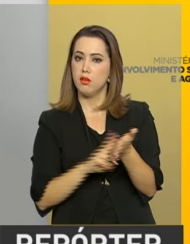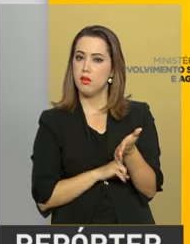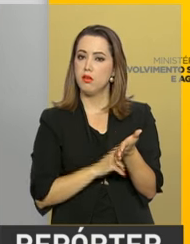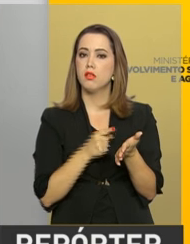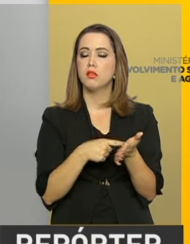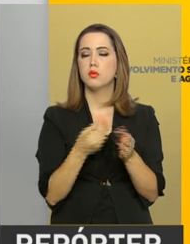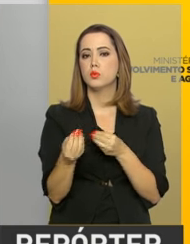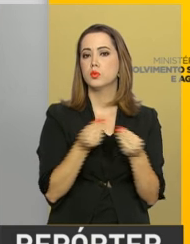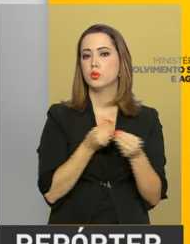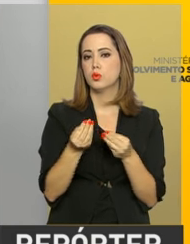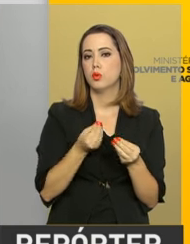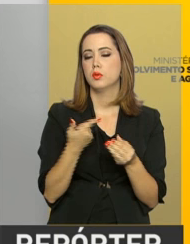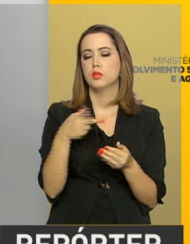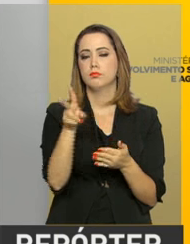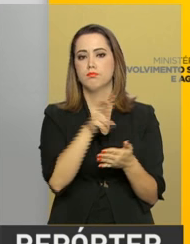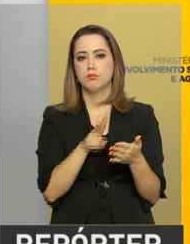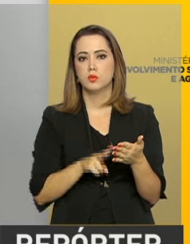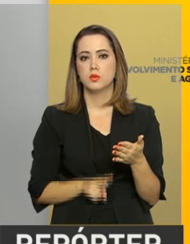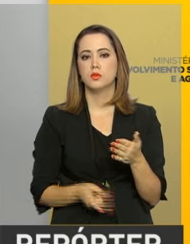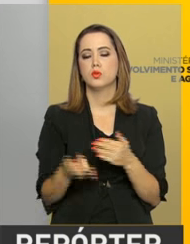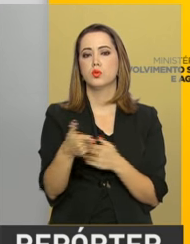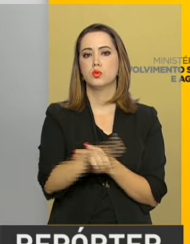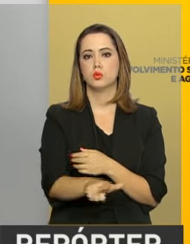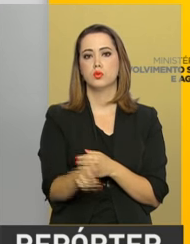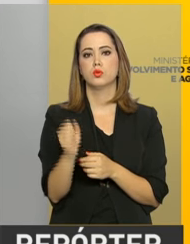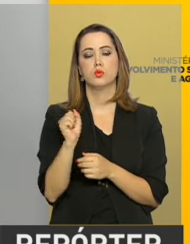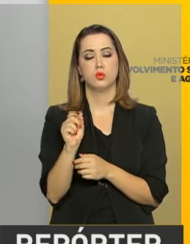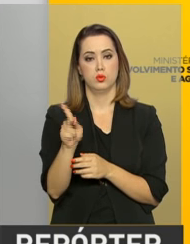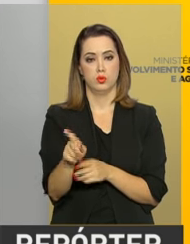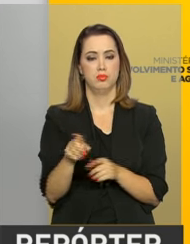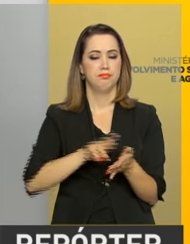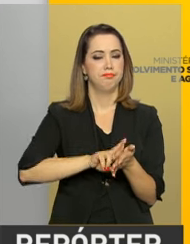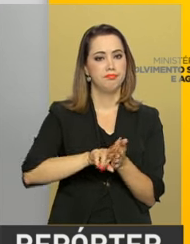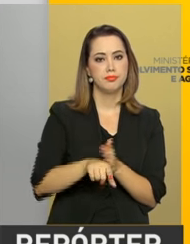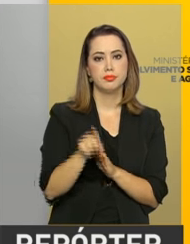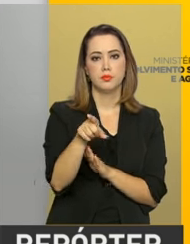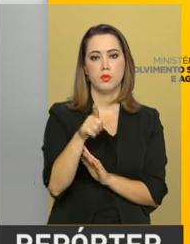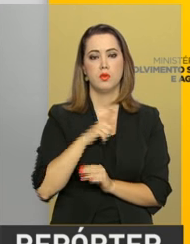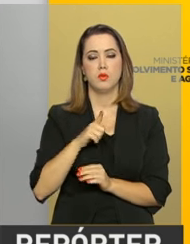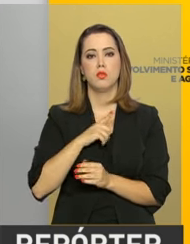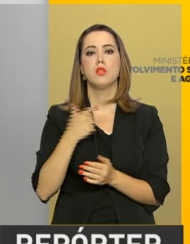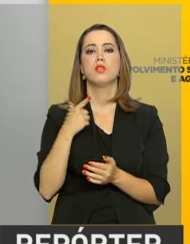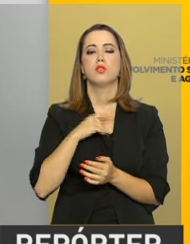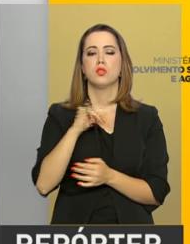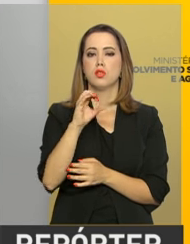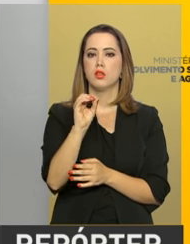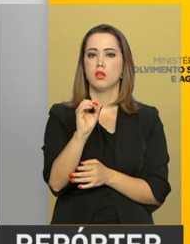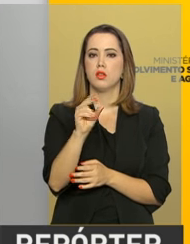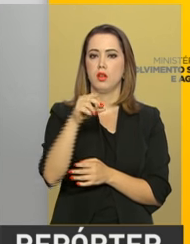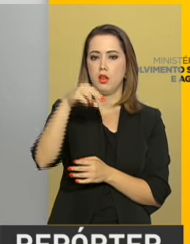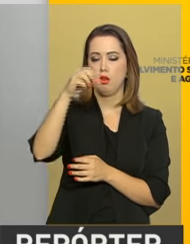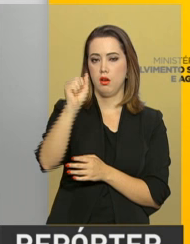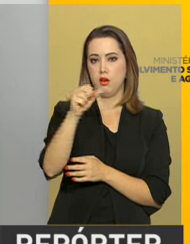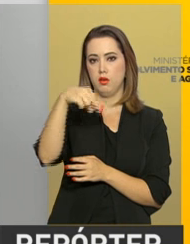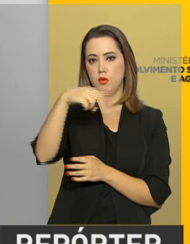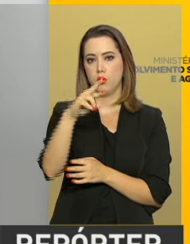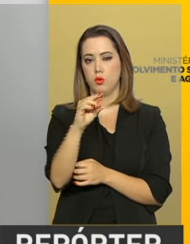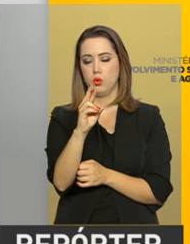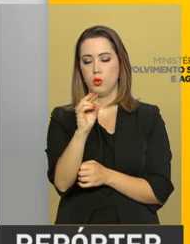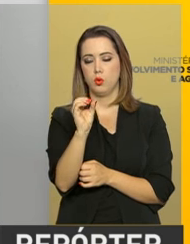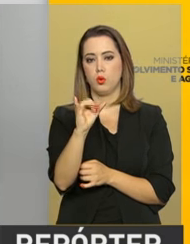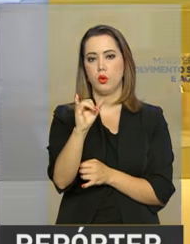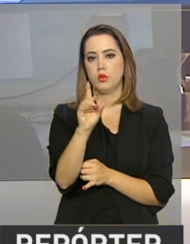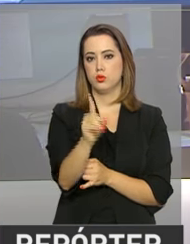benefícios o aplicativo está disponível para o sistema Android e a partir da semana que vem também para o